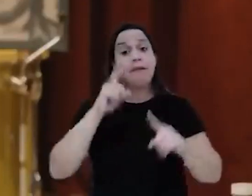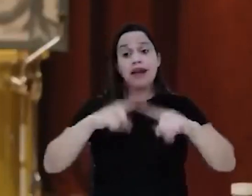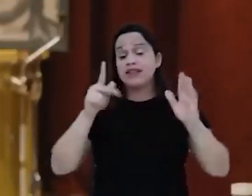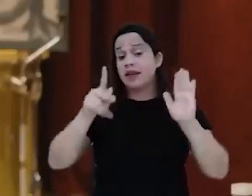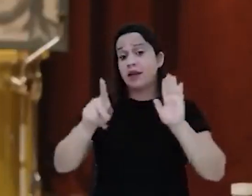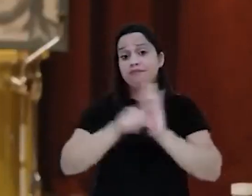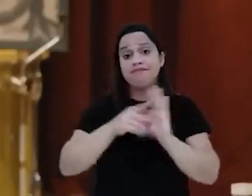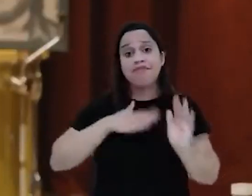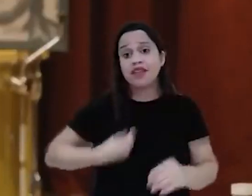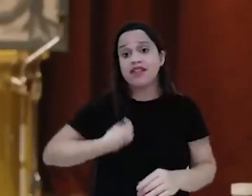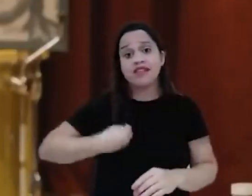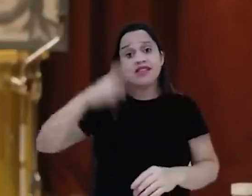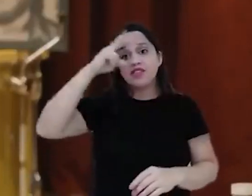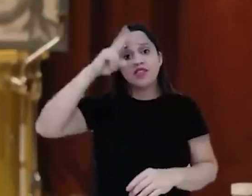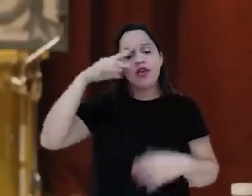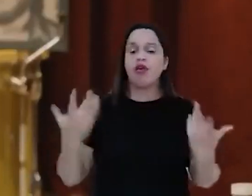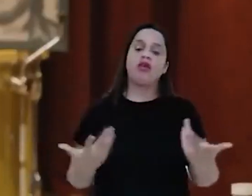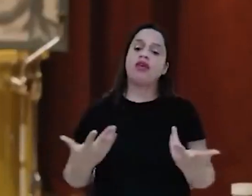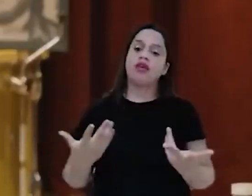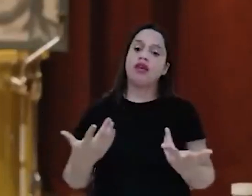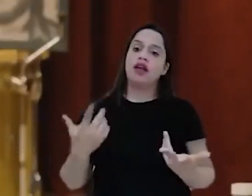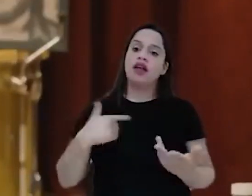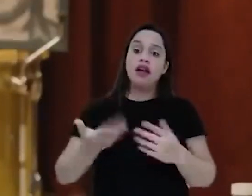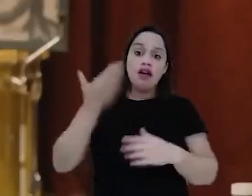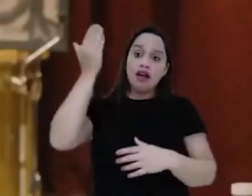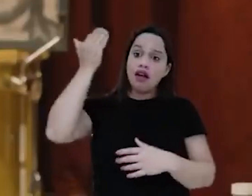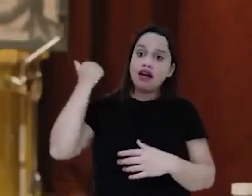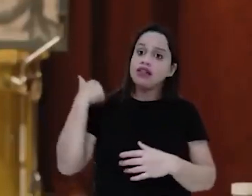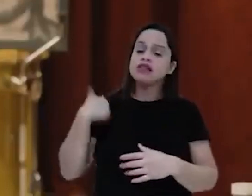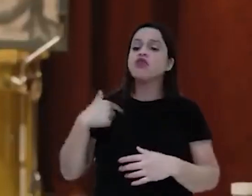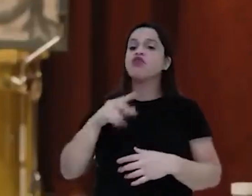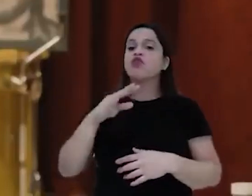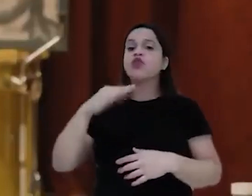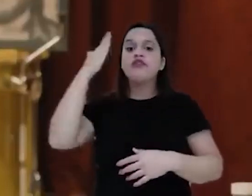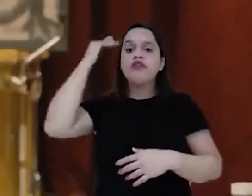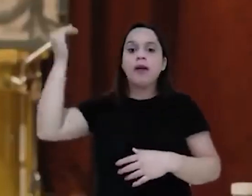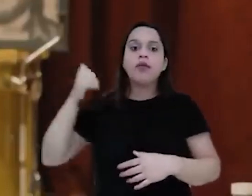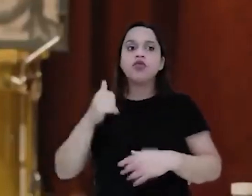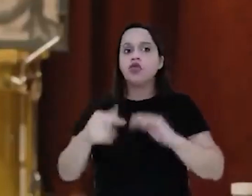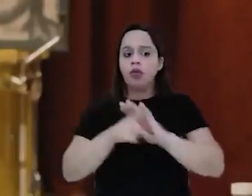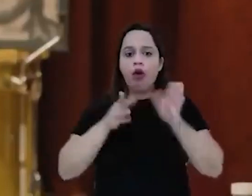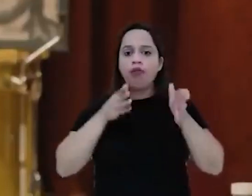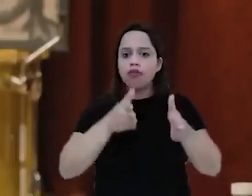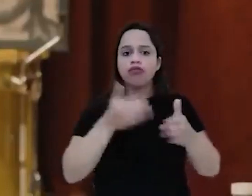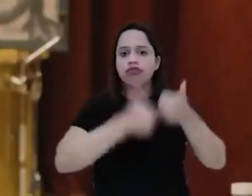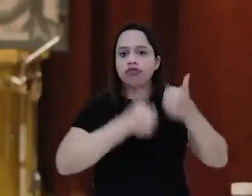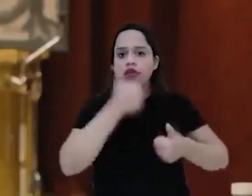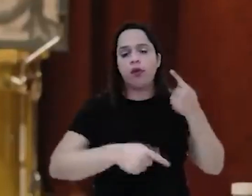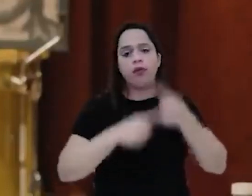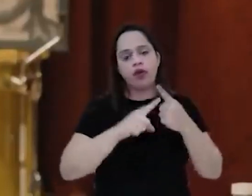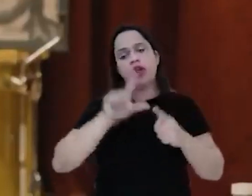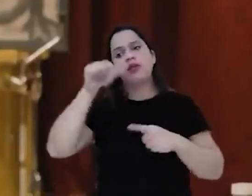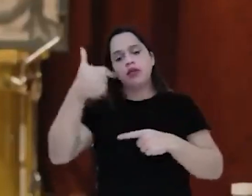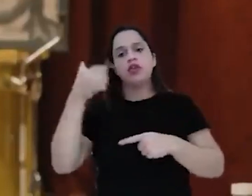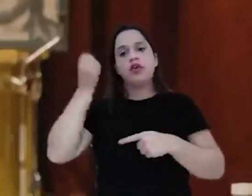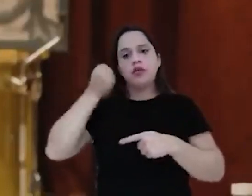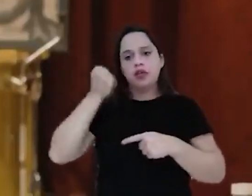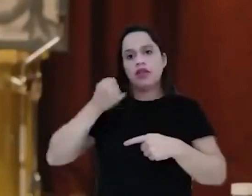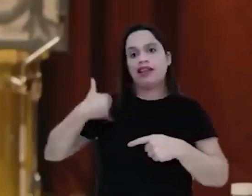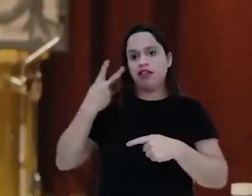agora então a galera Hoje eu não fui eu não era conhecido como um como jogador de futebol né Não fui conhecido até porque eu me acidentei